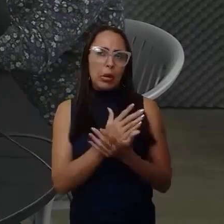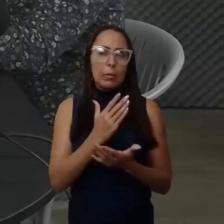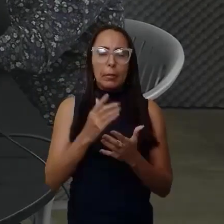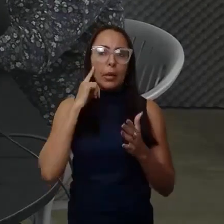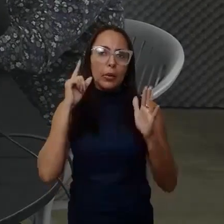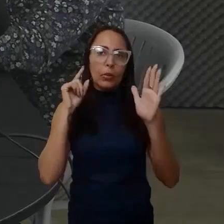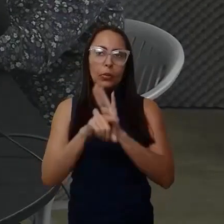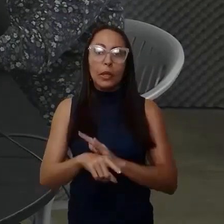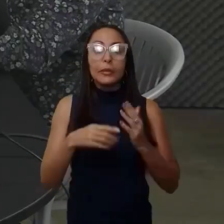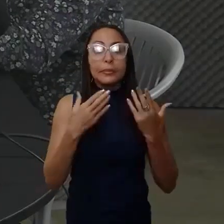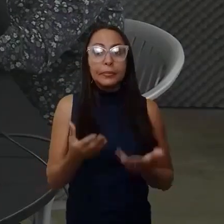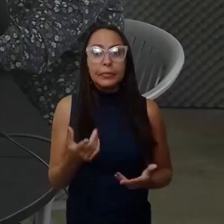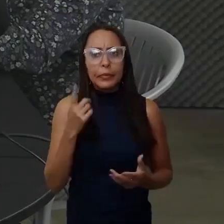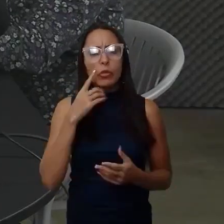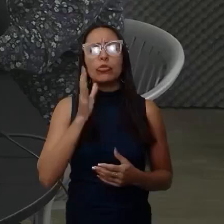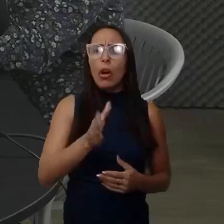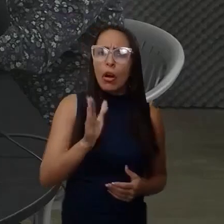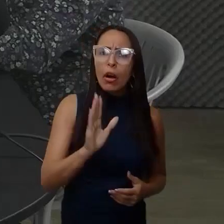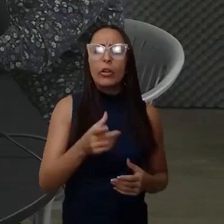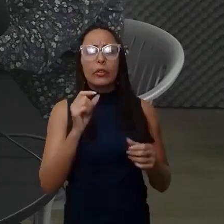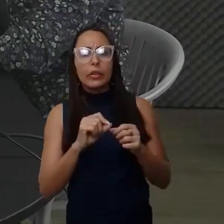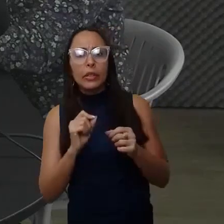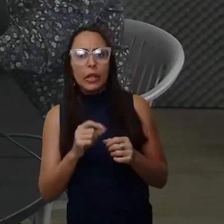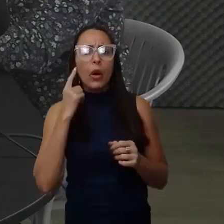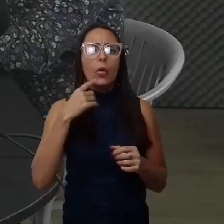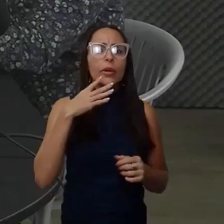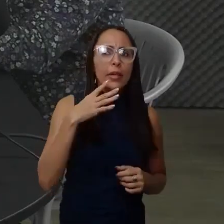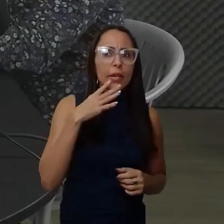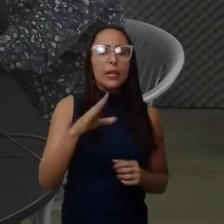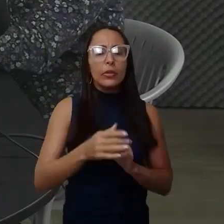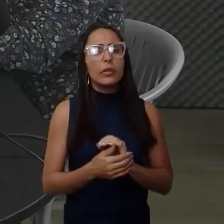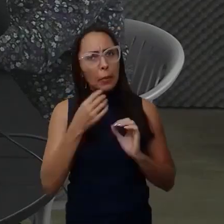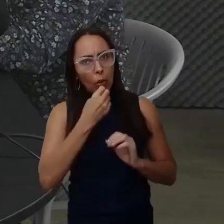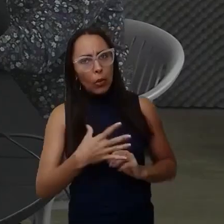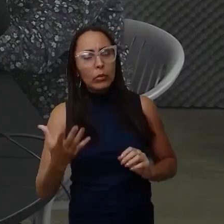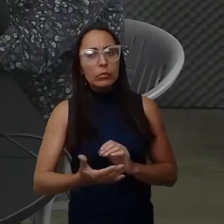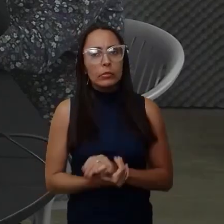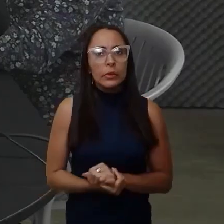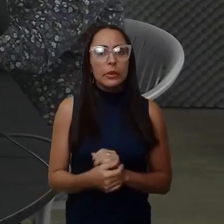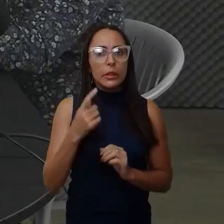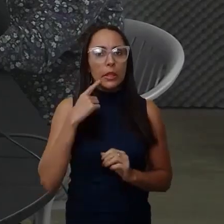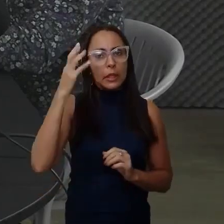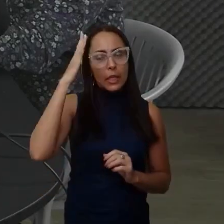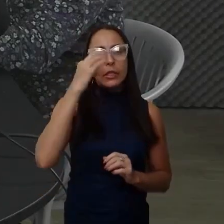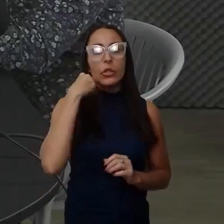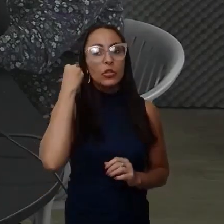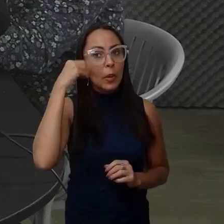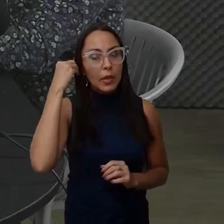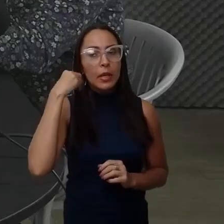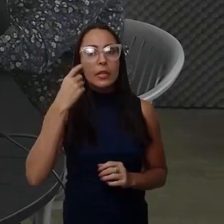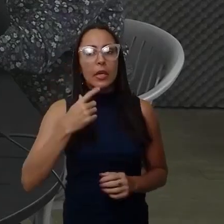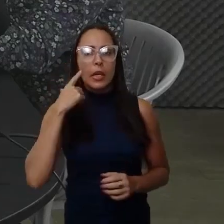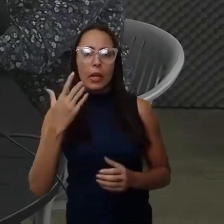alguma coisa, já fui, já fiz, né? Conheço. Isso é bom, acho. Eu gosto da ideia de ter experiência. Eu tô